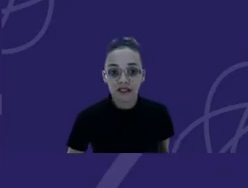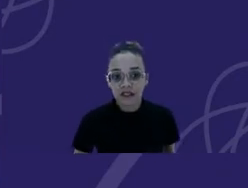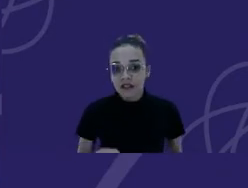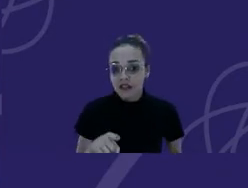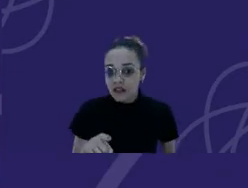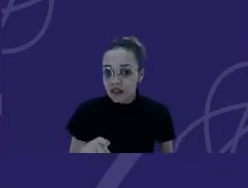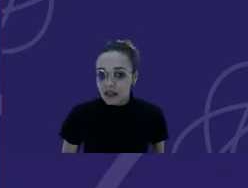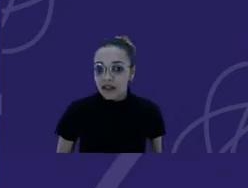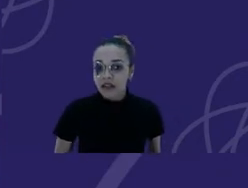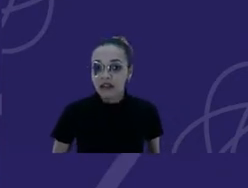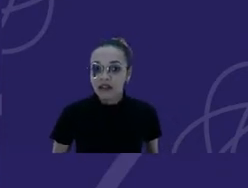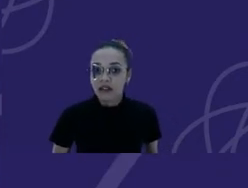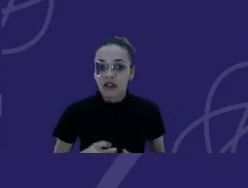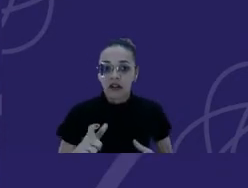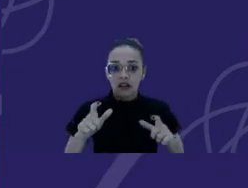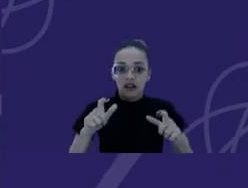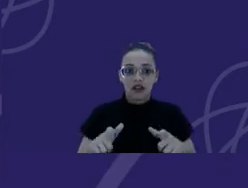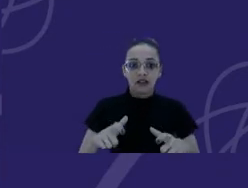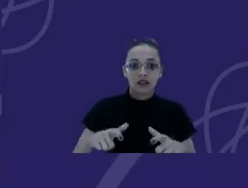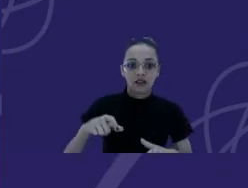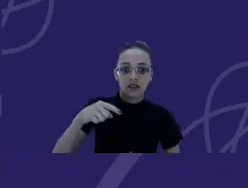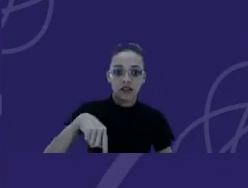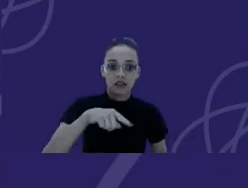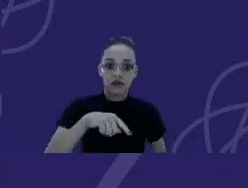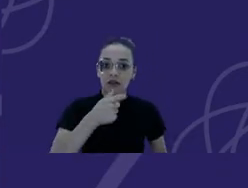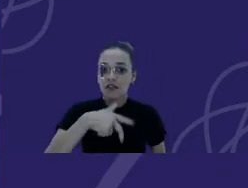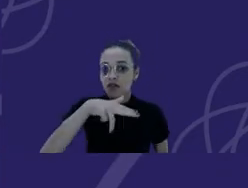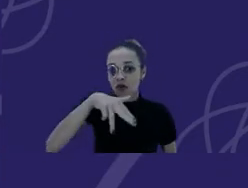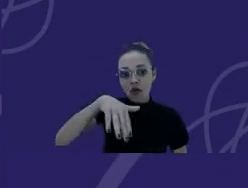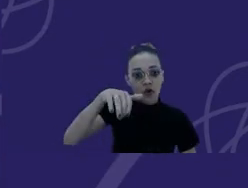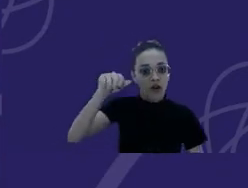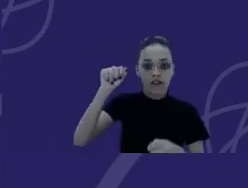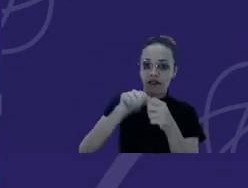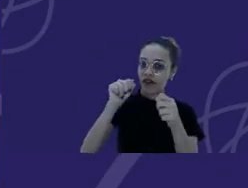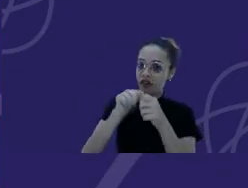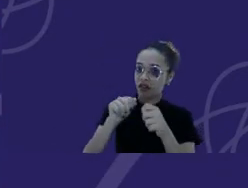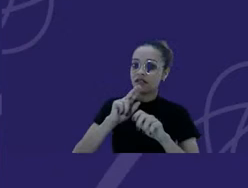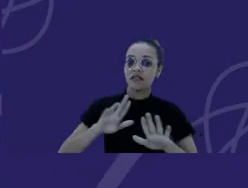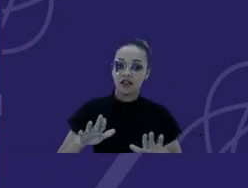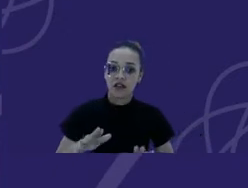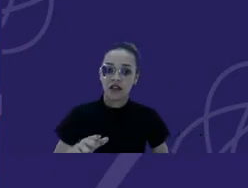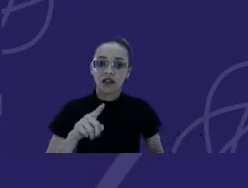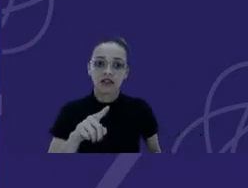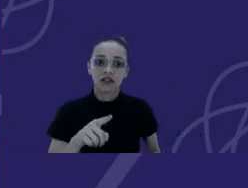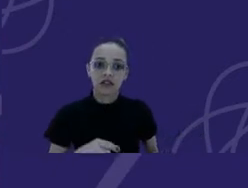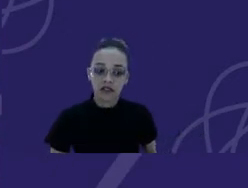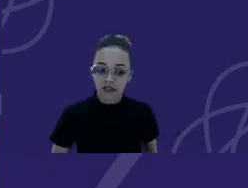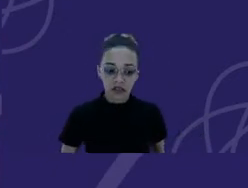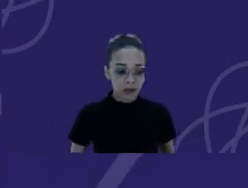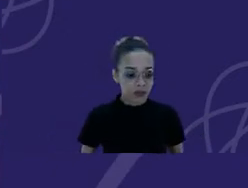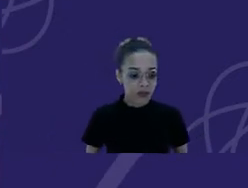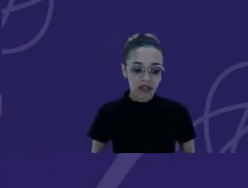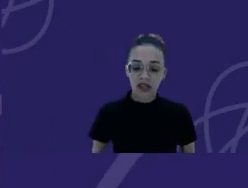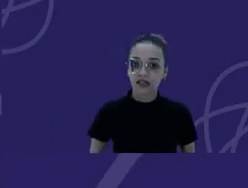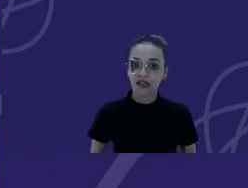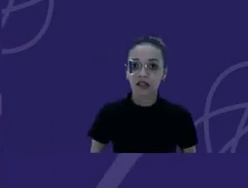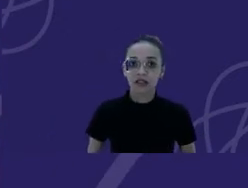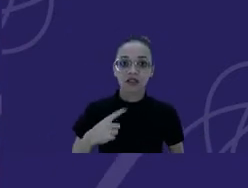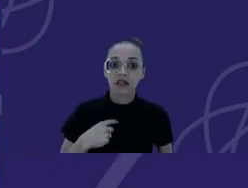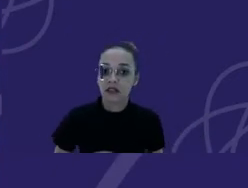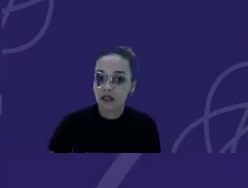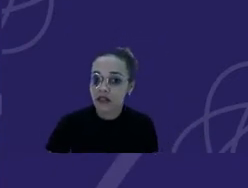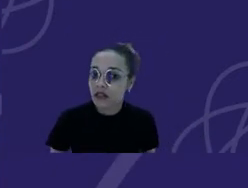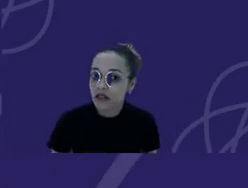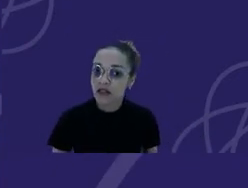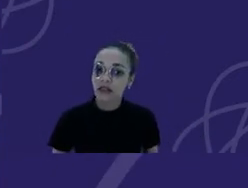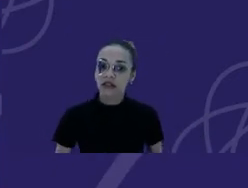Tomara que tu apanhes pra nunca mais fazer isso. Tirar amores dos outros, depois fazer